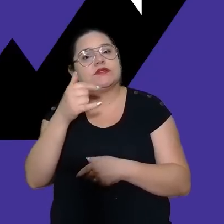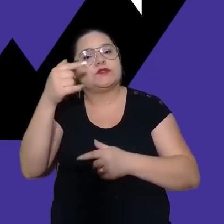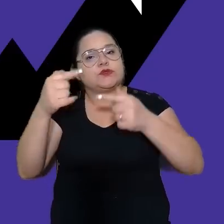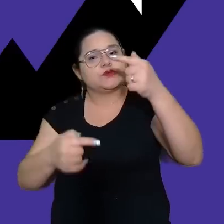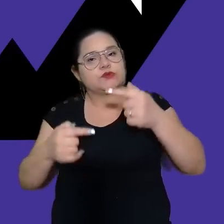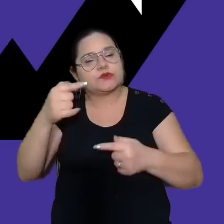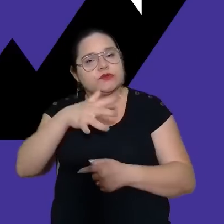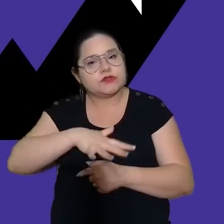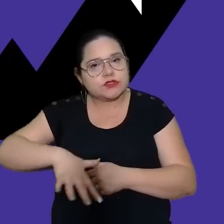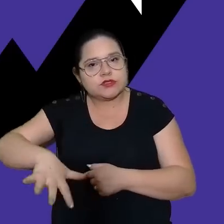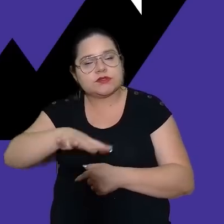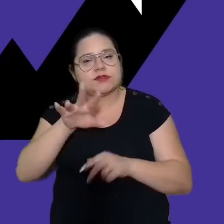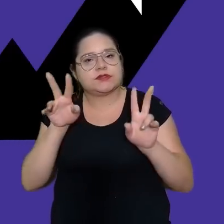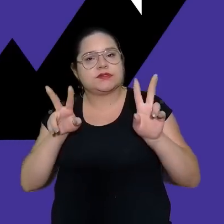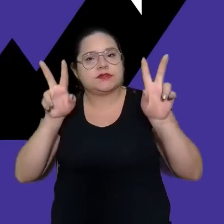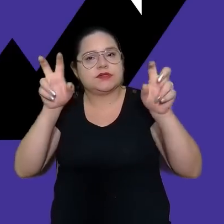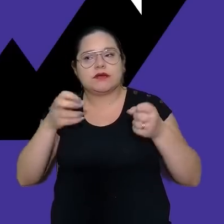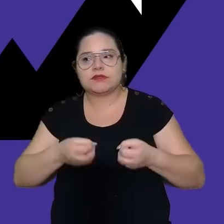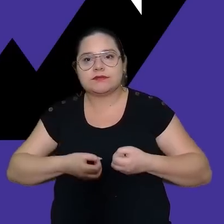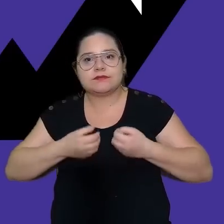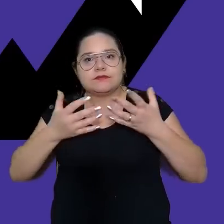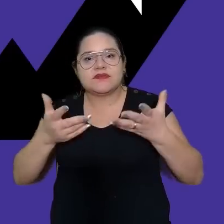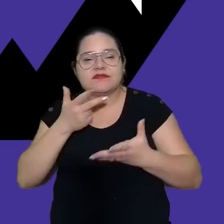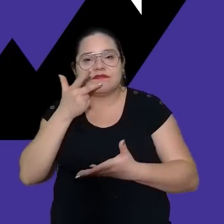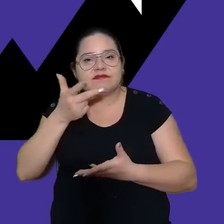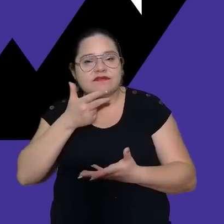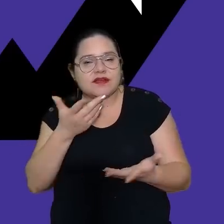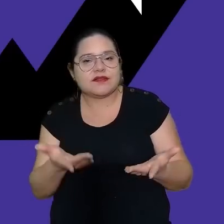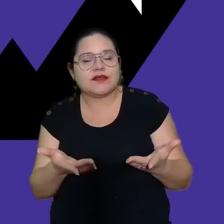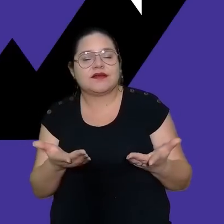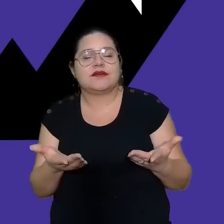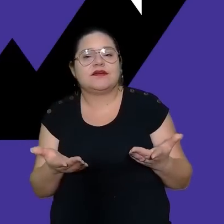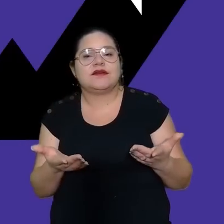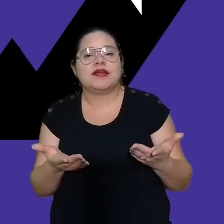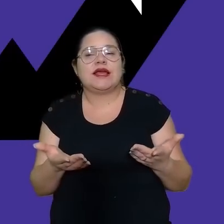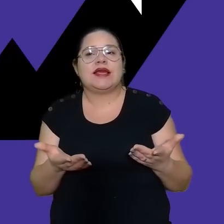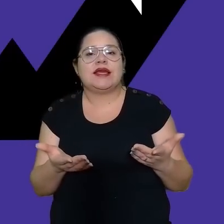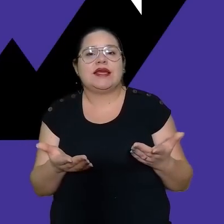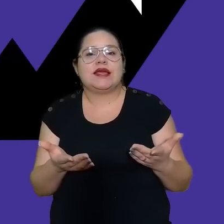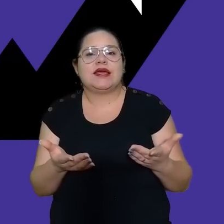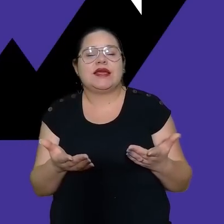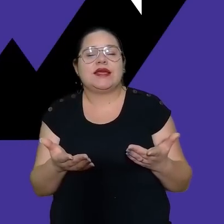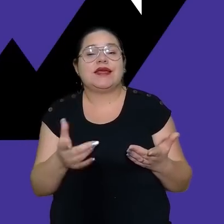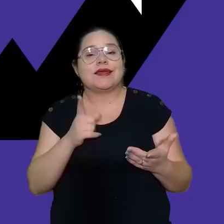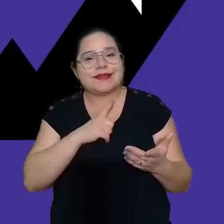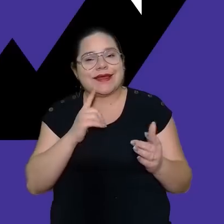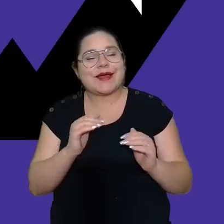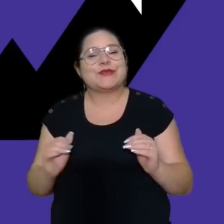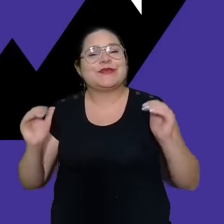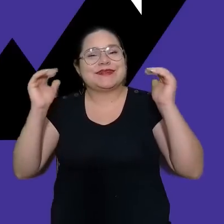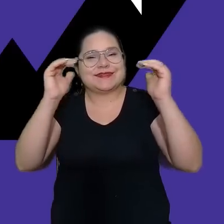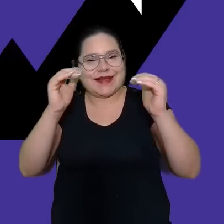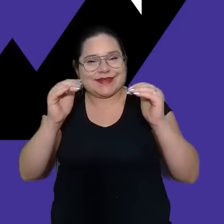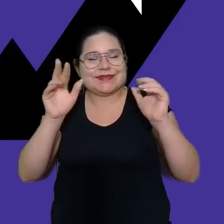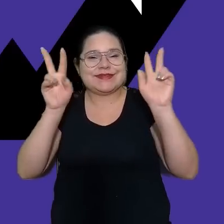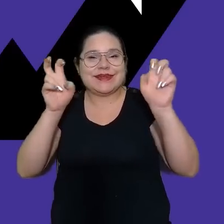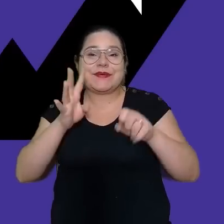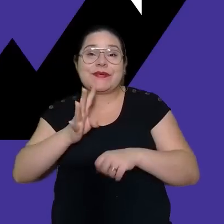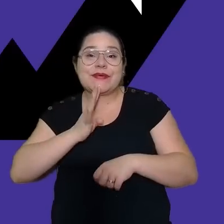E expressões do setor aí que têm autoridade para falar sobre os assuntos